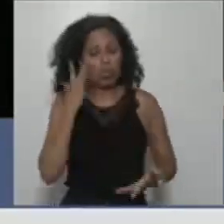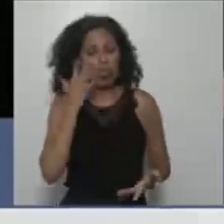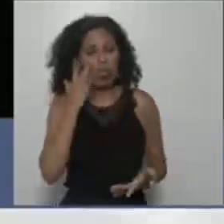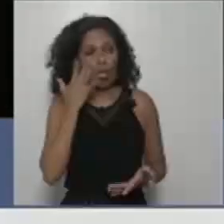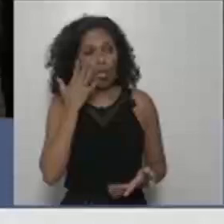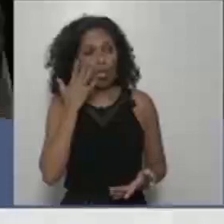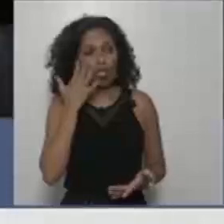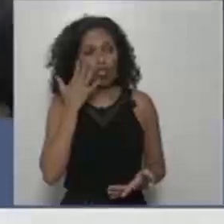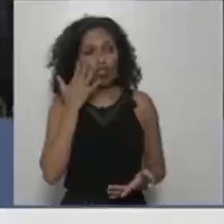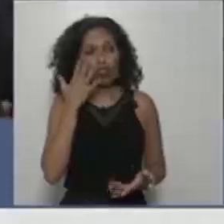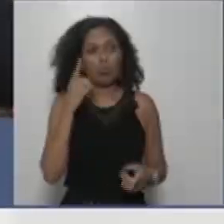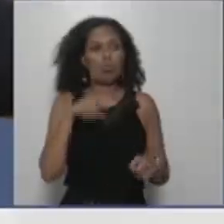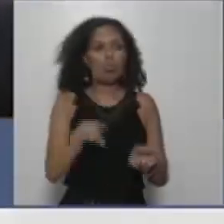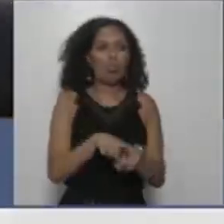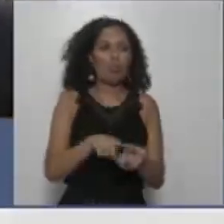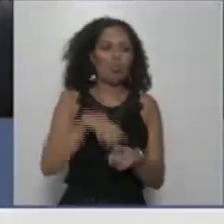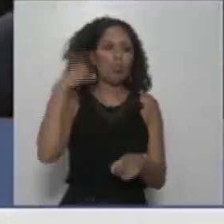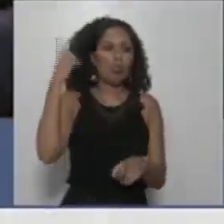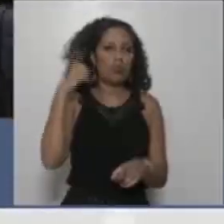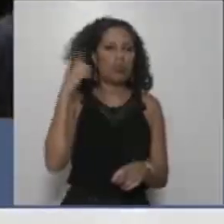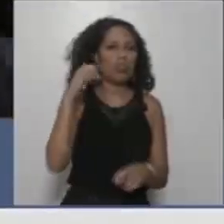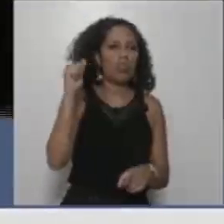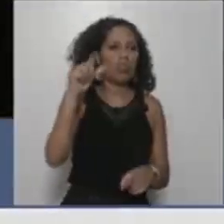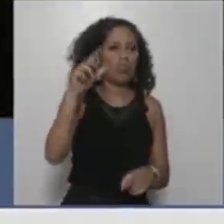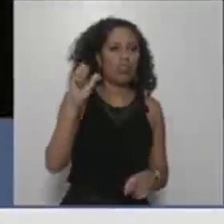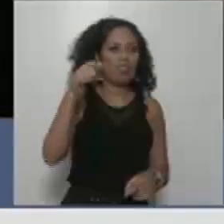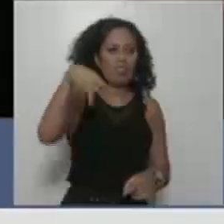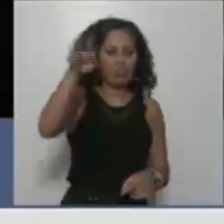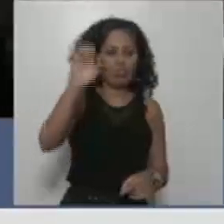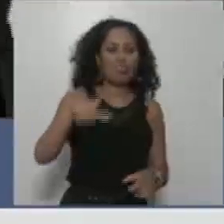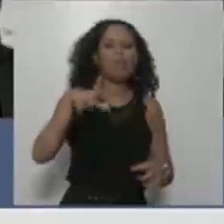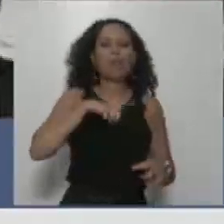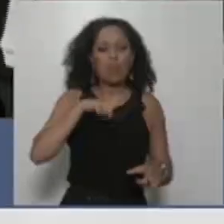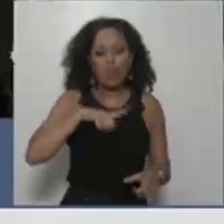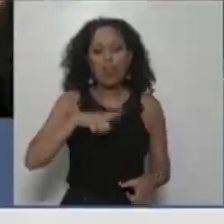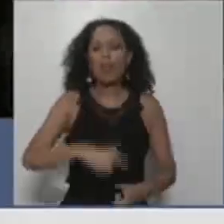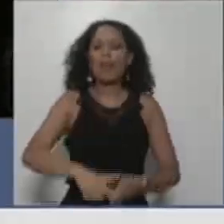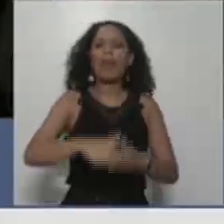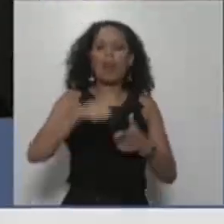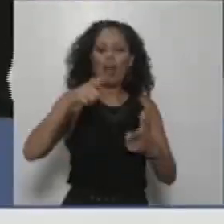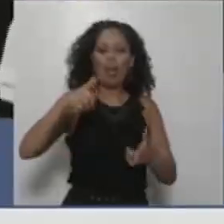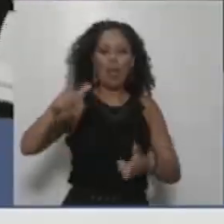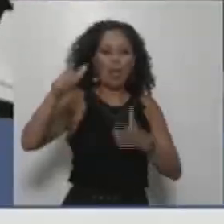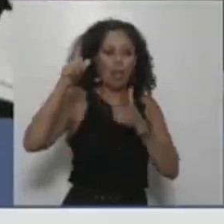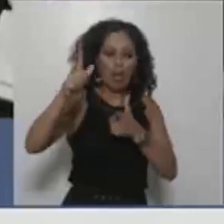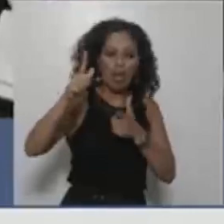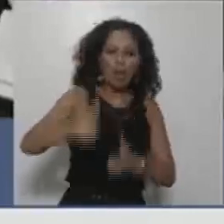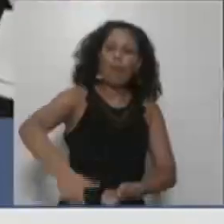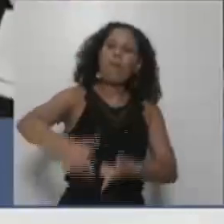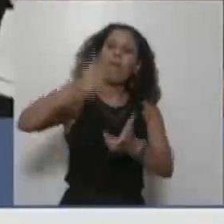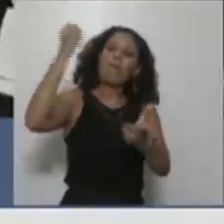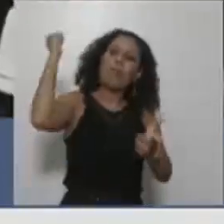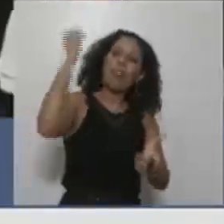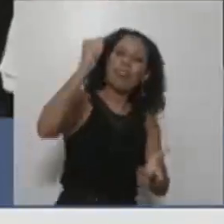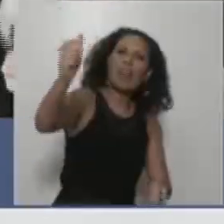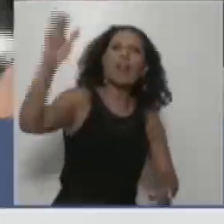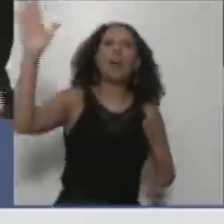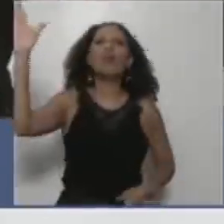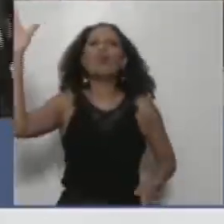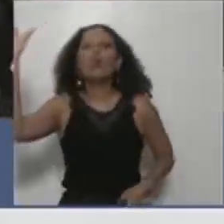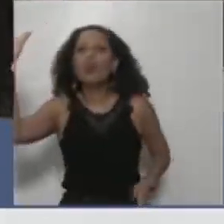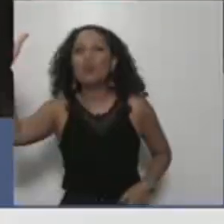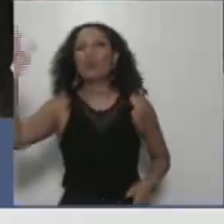com o deputado Alexandre que deveria ter porte de arma para as mulheres, para sentar o dedo nos vagabundos